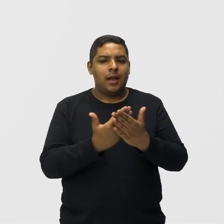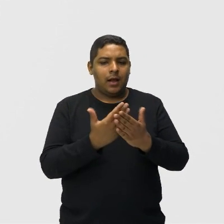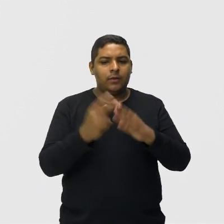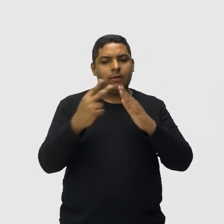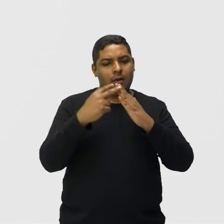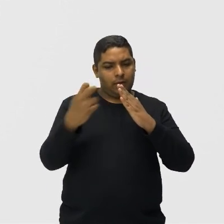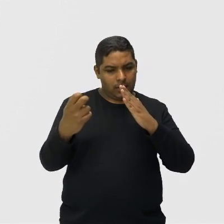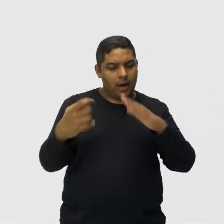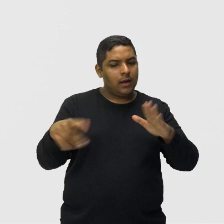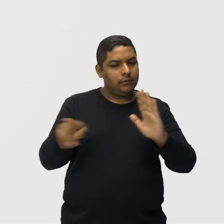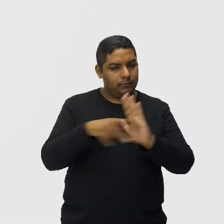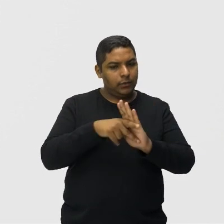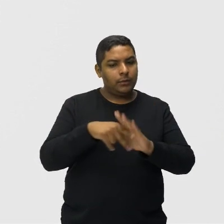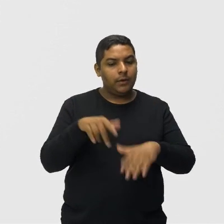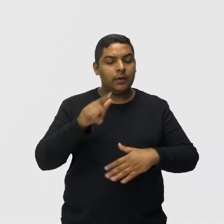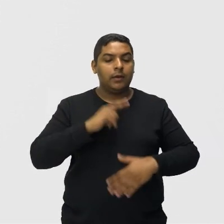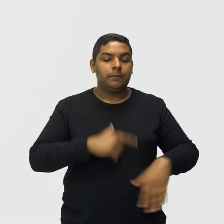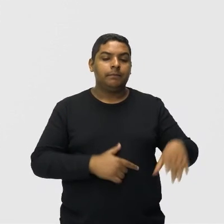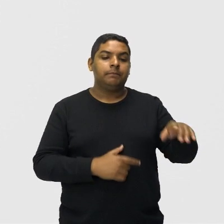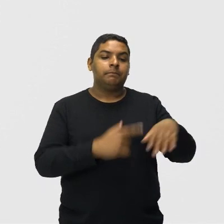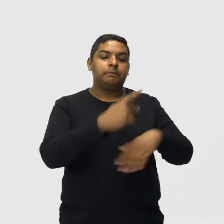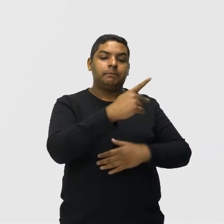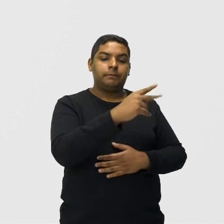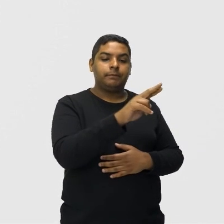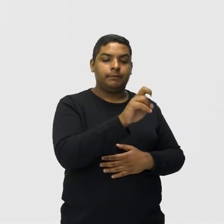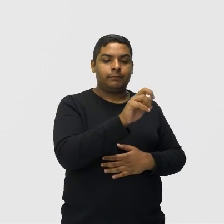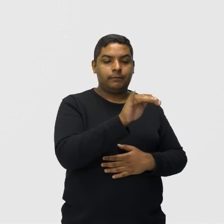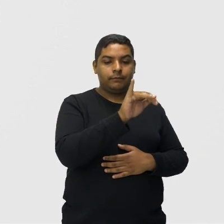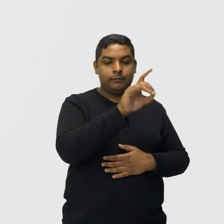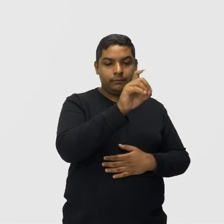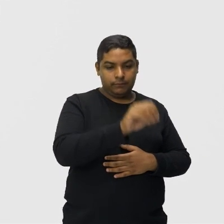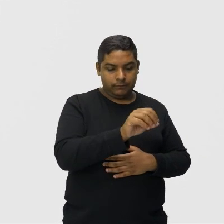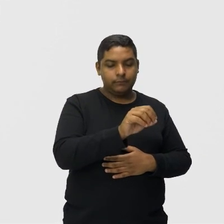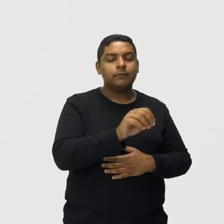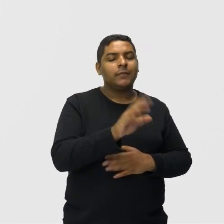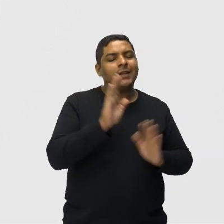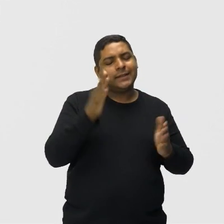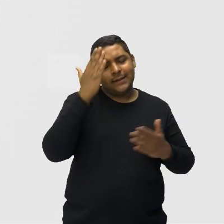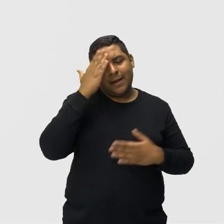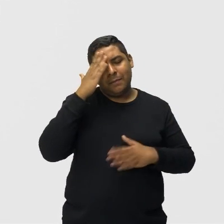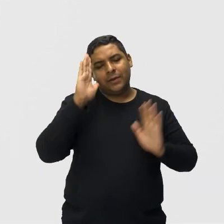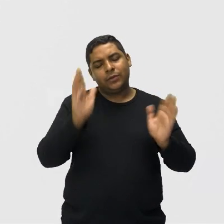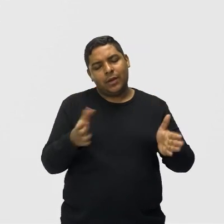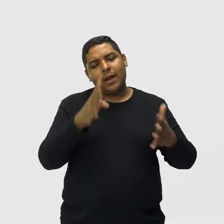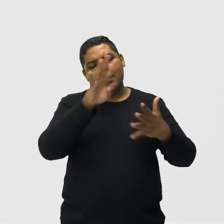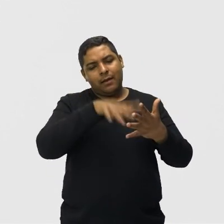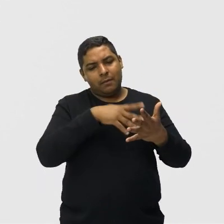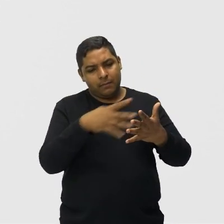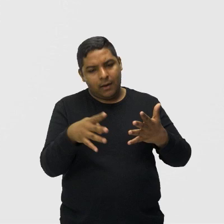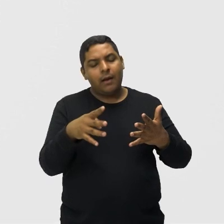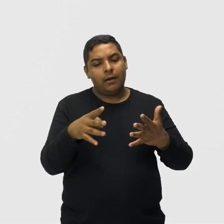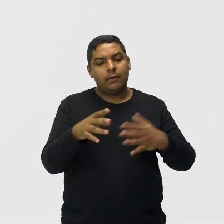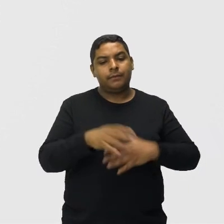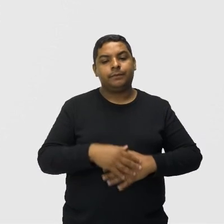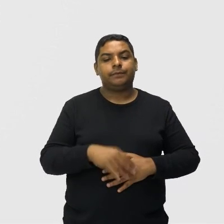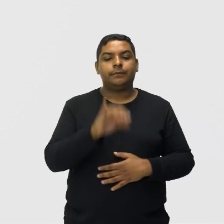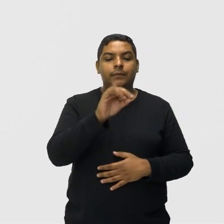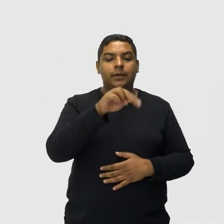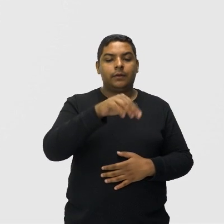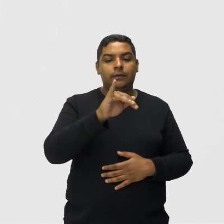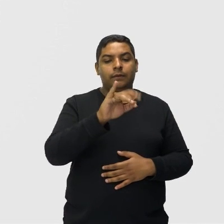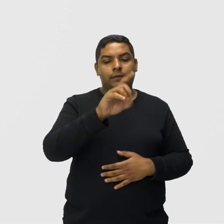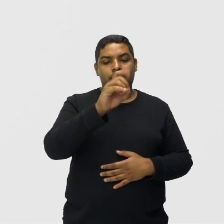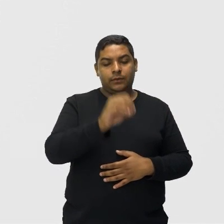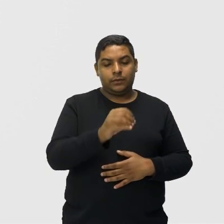Casa, tá bom? Então, a gente tem prefixo, a gente tem que saber o prefixo na tabelinha de prefixo, tem que saber o infixo. E hoje